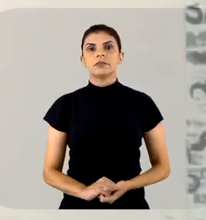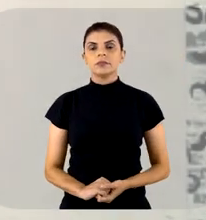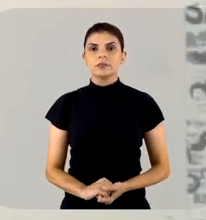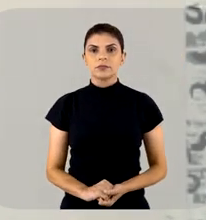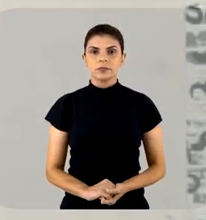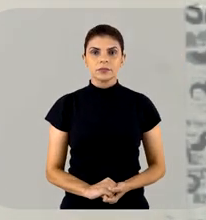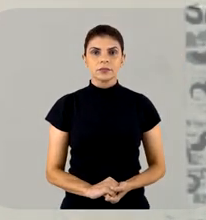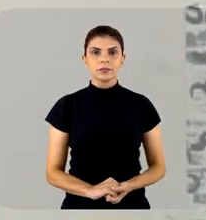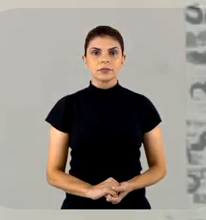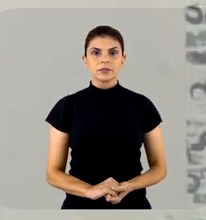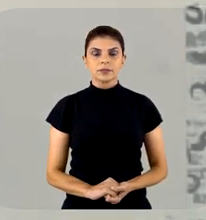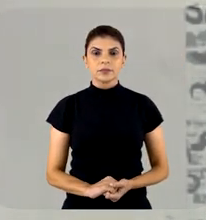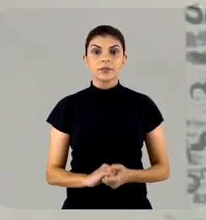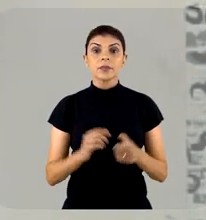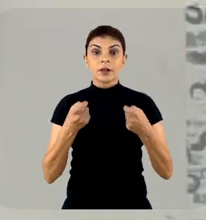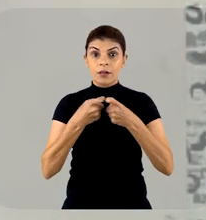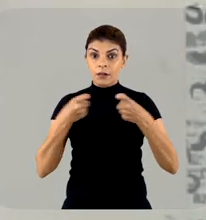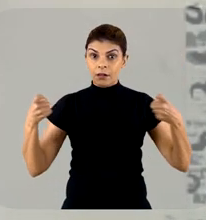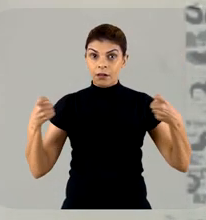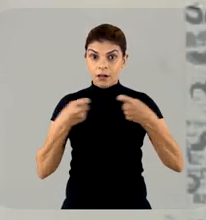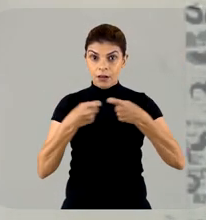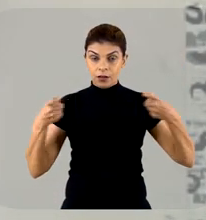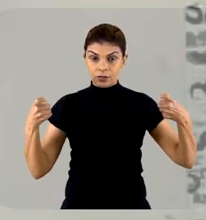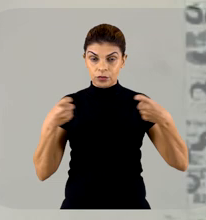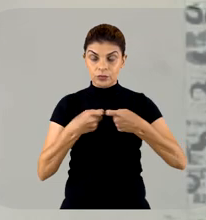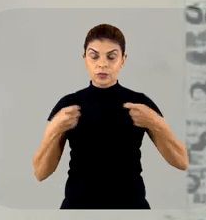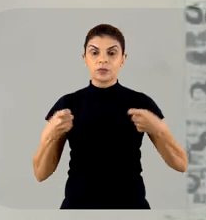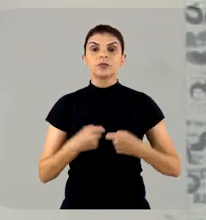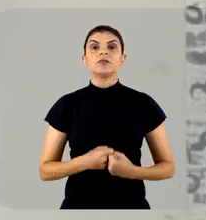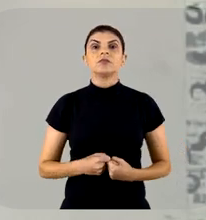máscara. A máscara pelos elásticos.